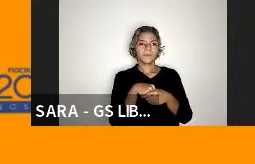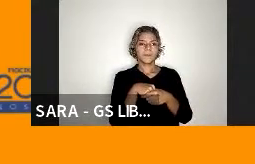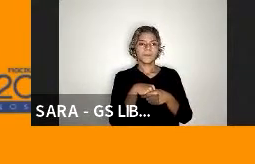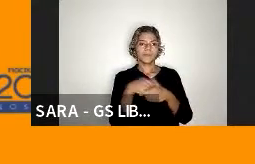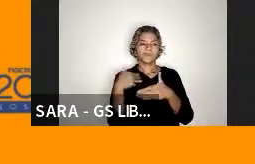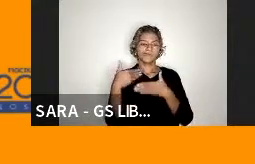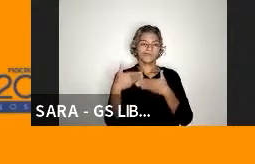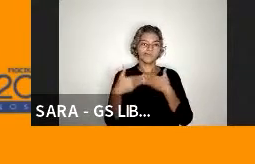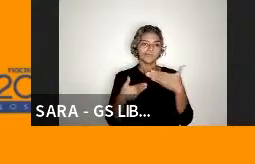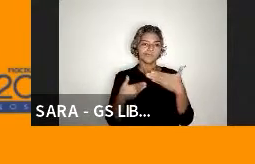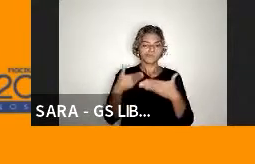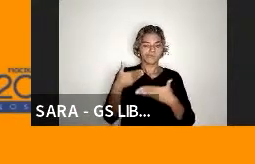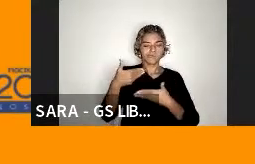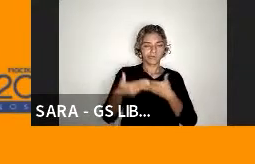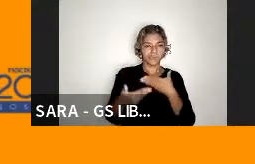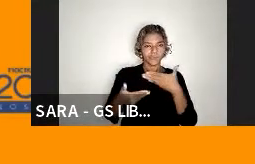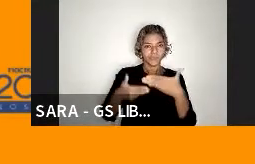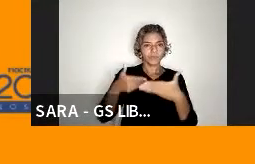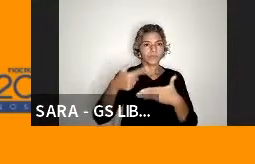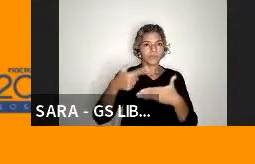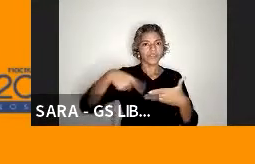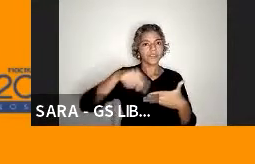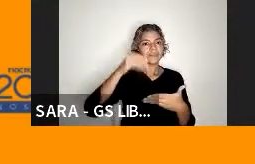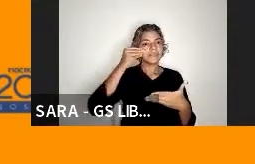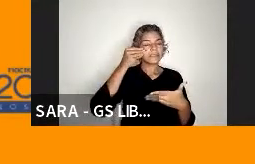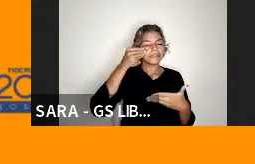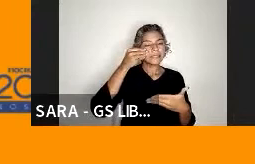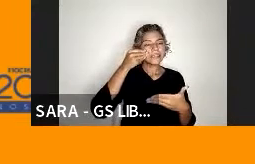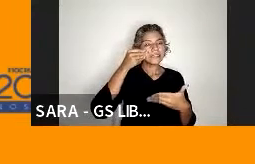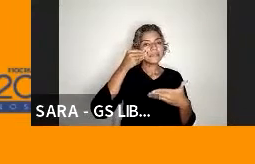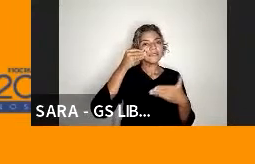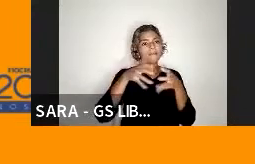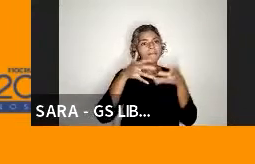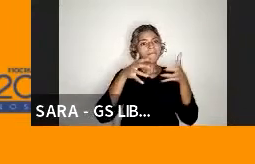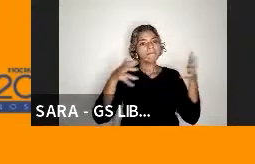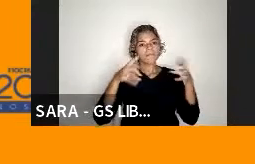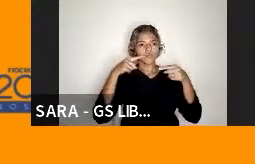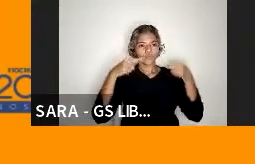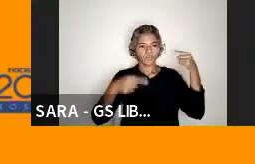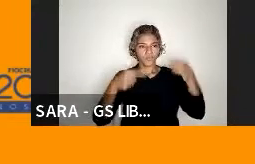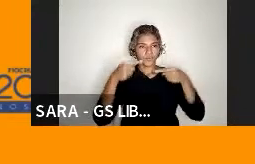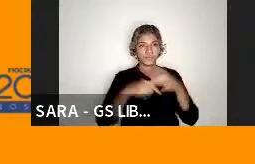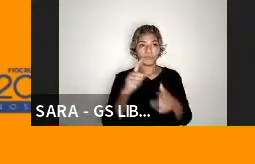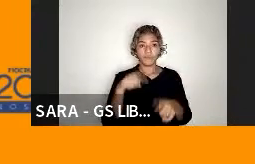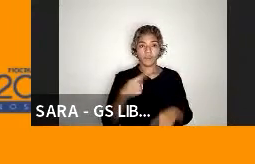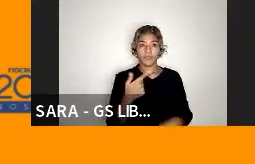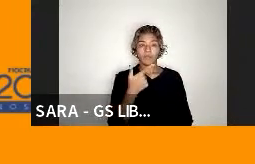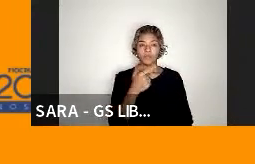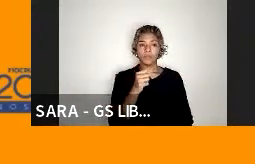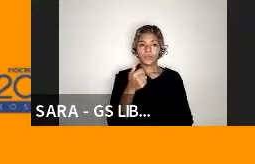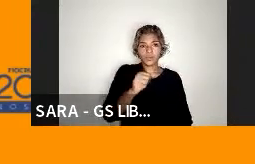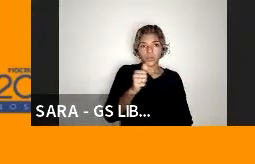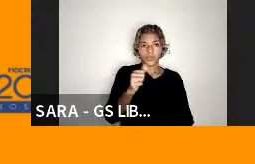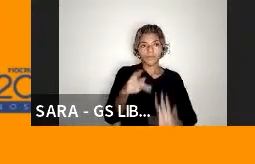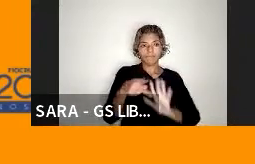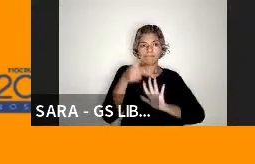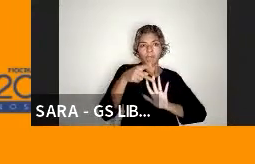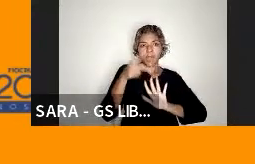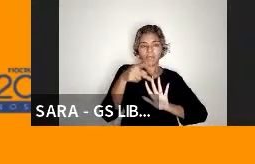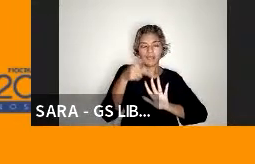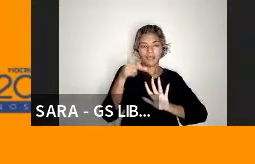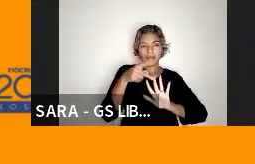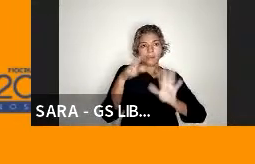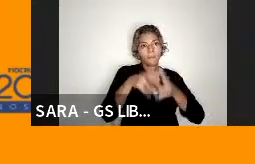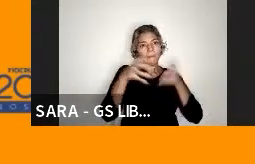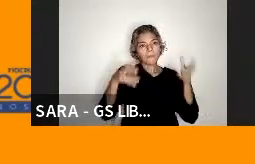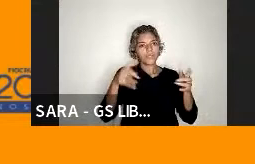Desde então a gente tem buscado, né, ampliar essa discussão. Em 2011, uma portaria estende essa discussão, né,